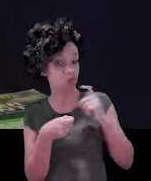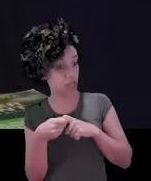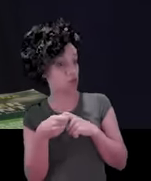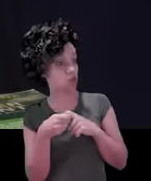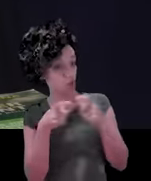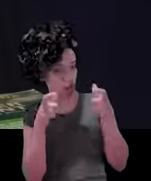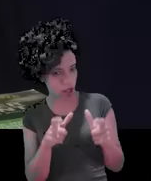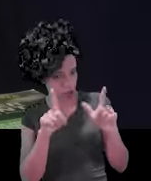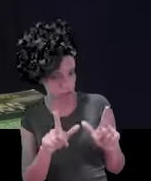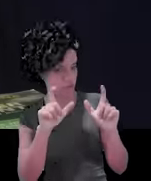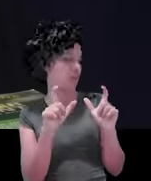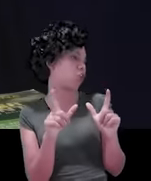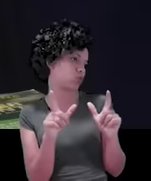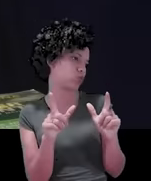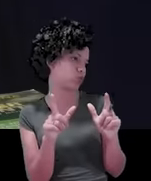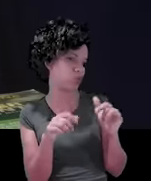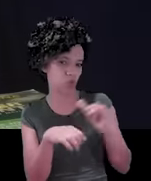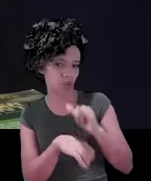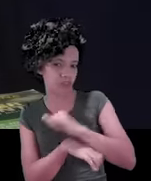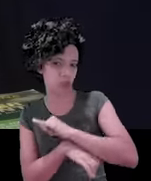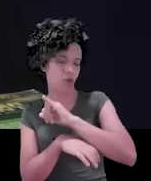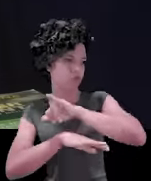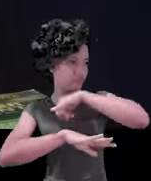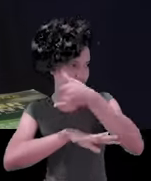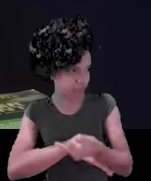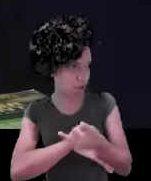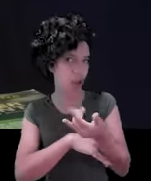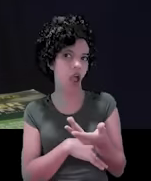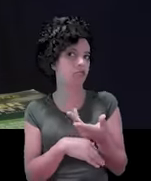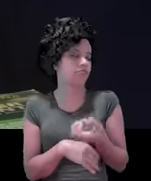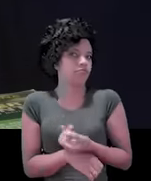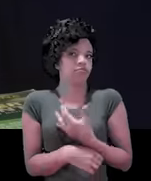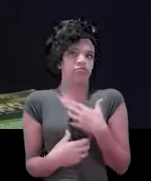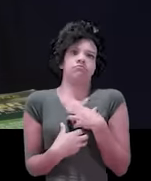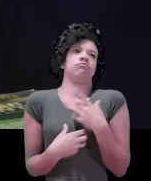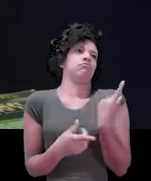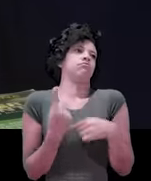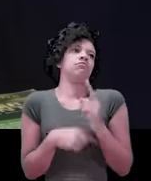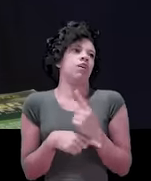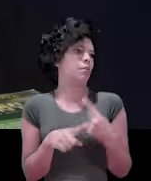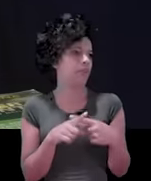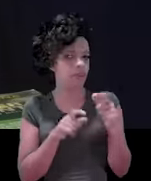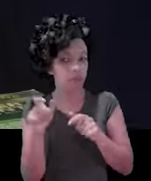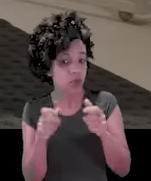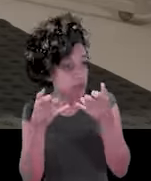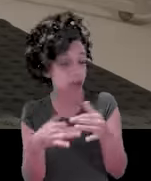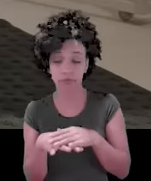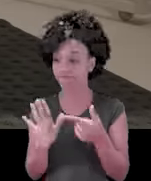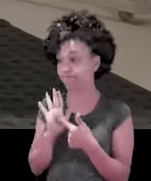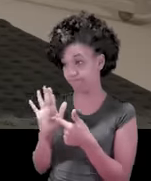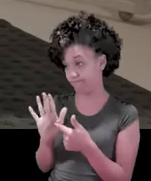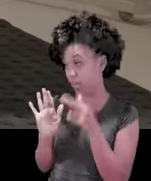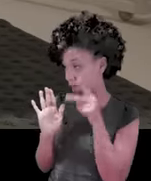naquele lugar e ter batido a foto do avião destruído cara foi revigorante assim pessoas estão falando frase